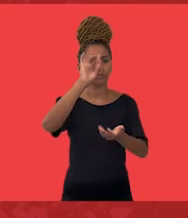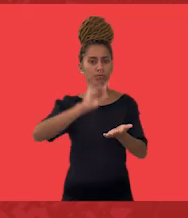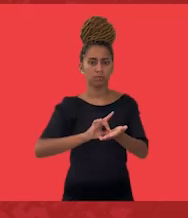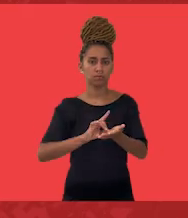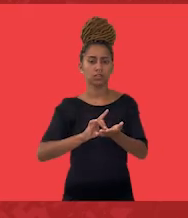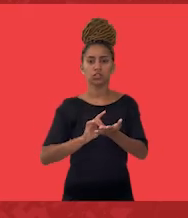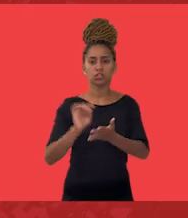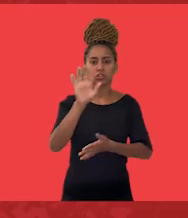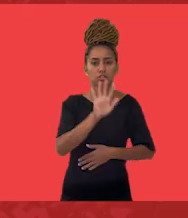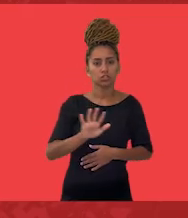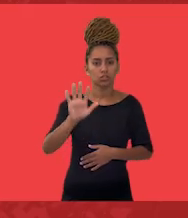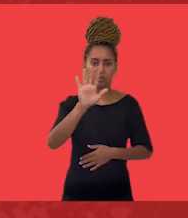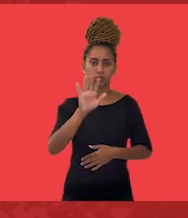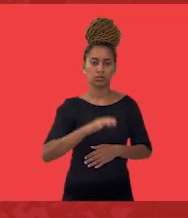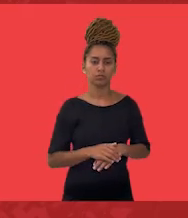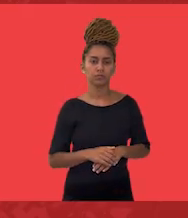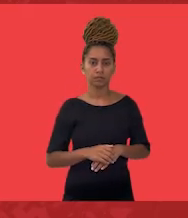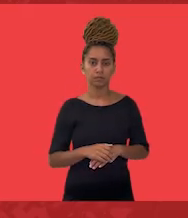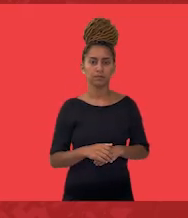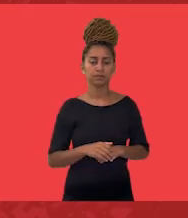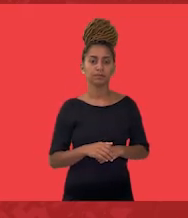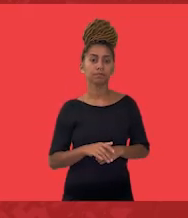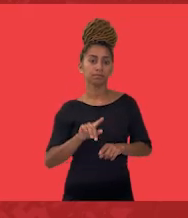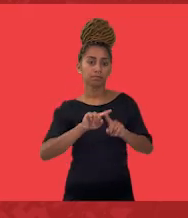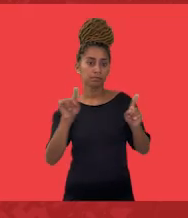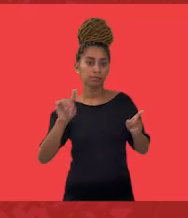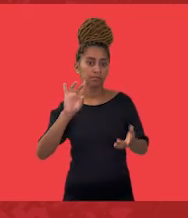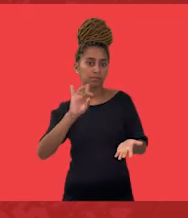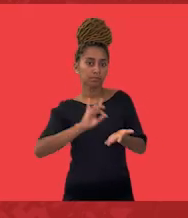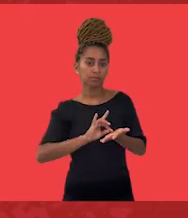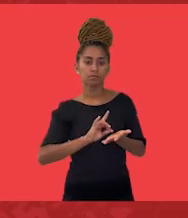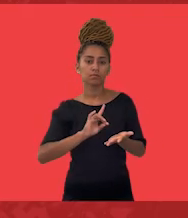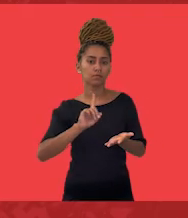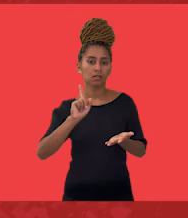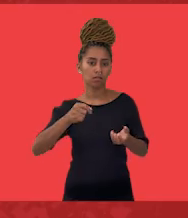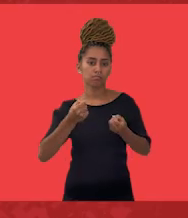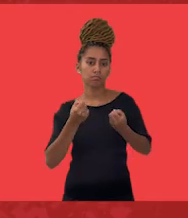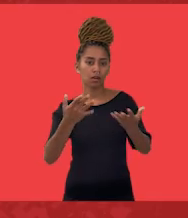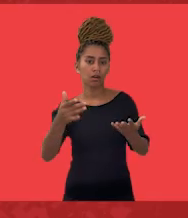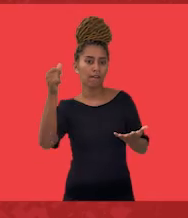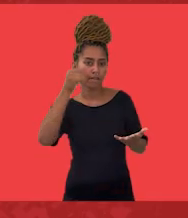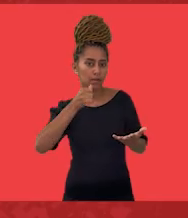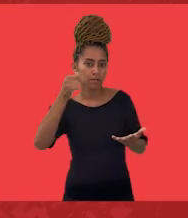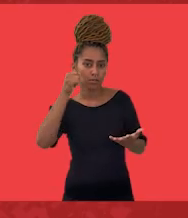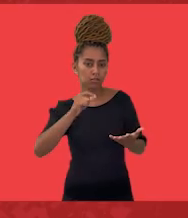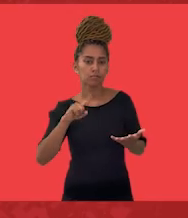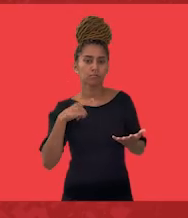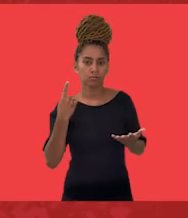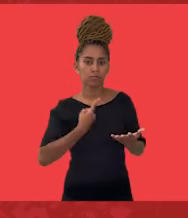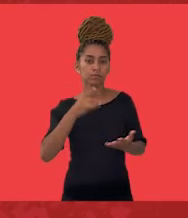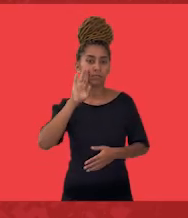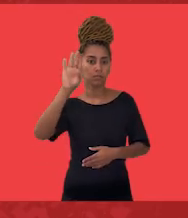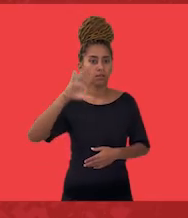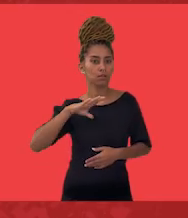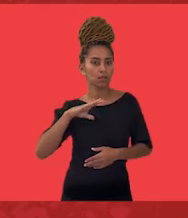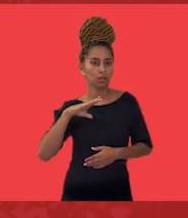outro. A marca de um traje ou um figurino impuro, turvo,